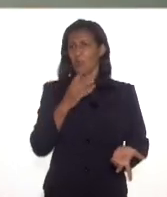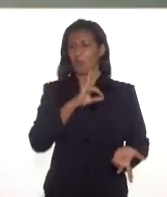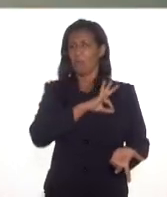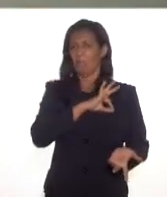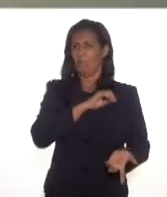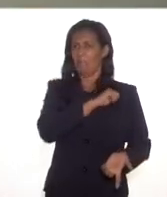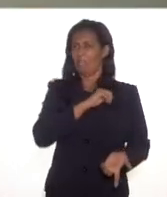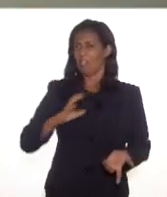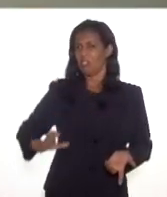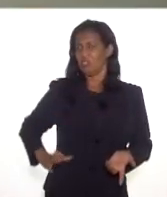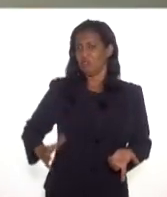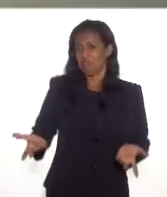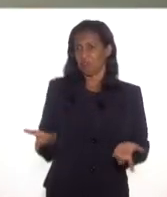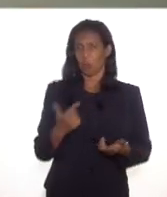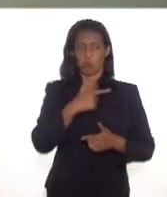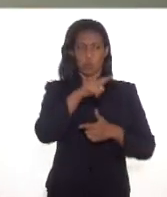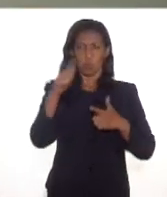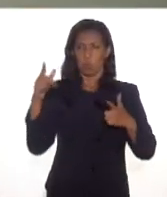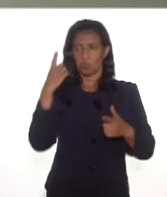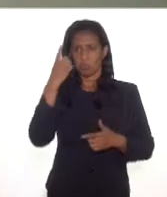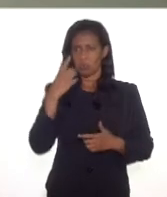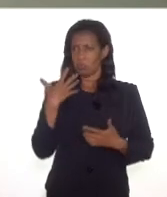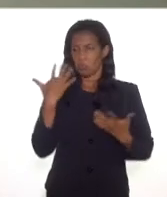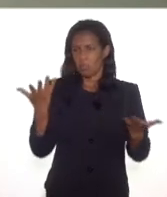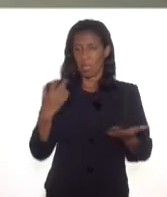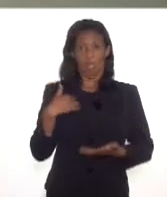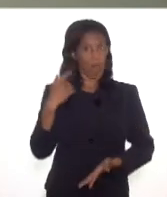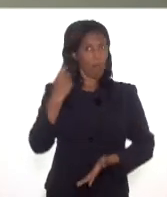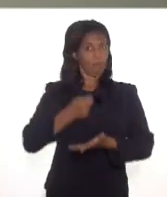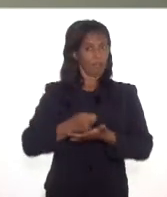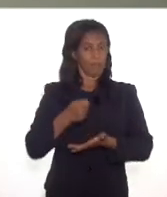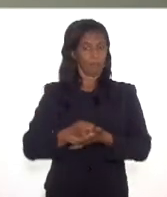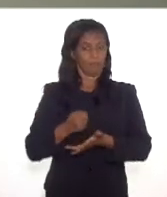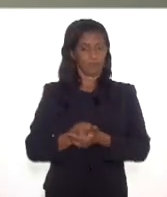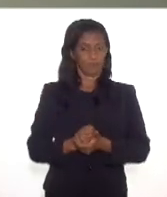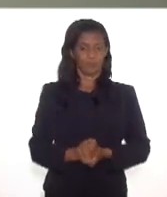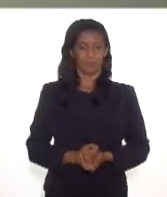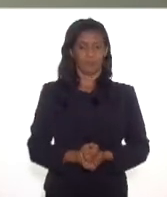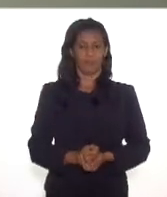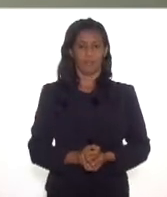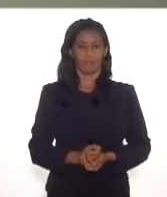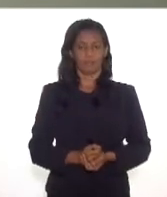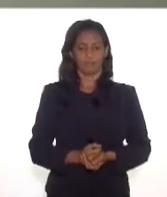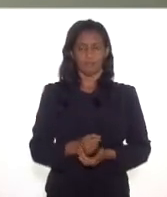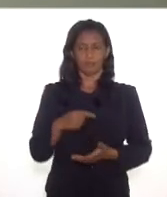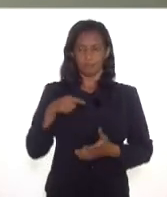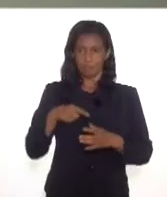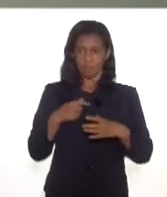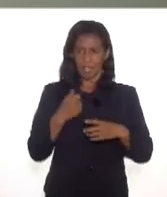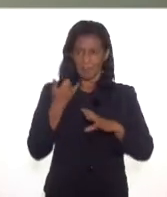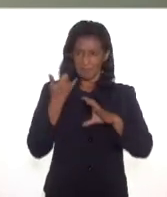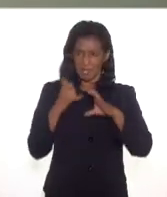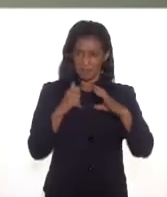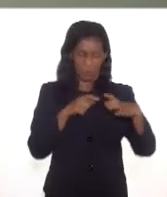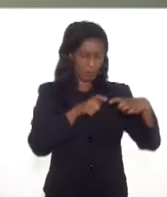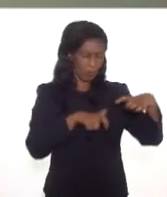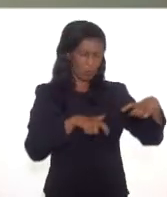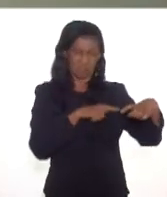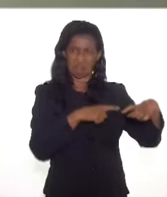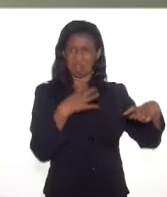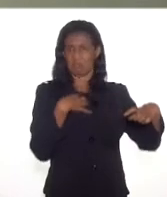André Siciliano, eu afirmo que esse post não faz o